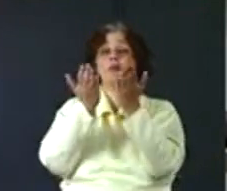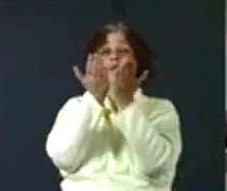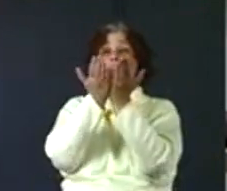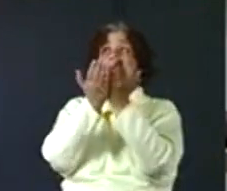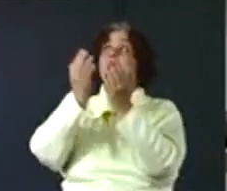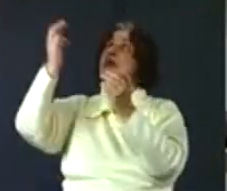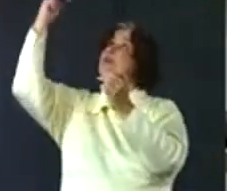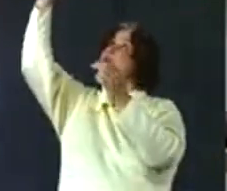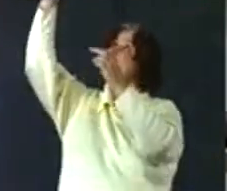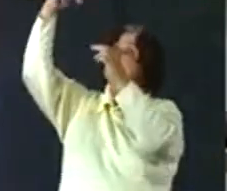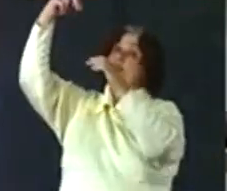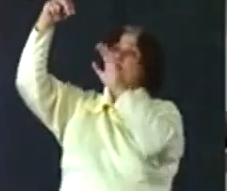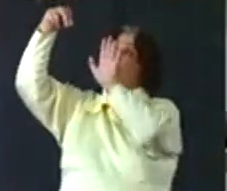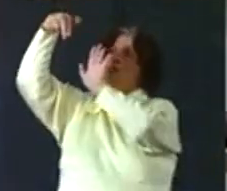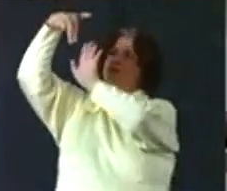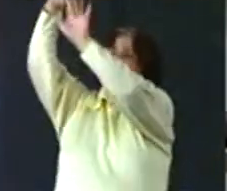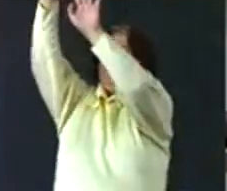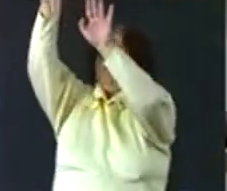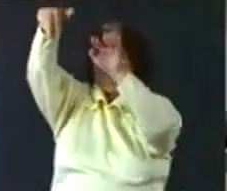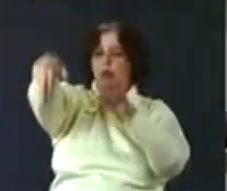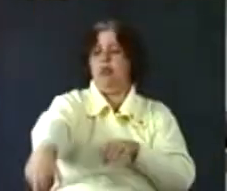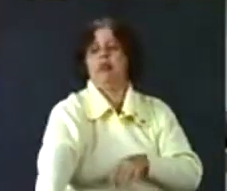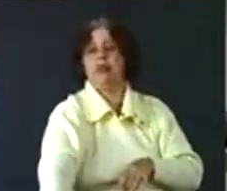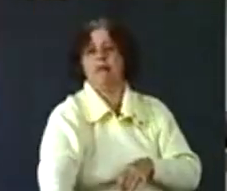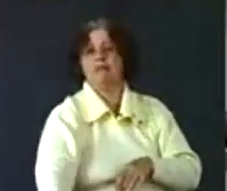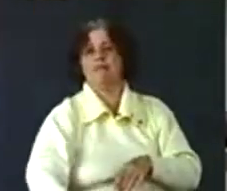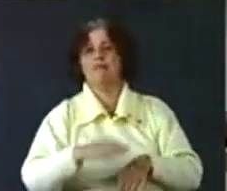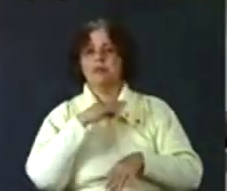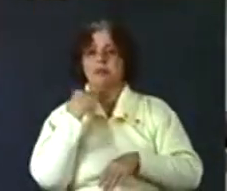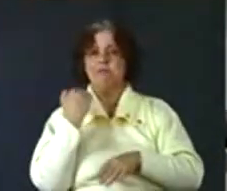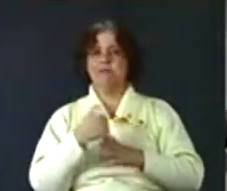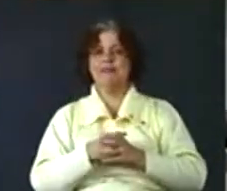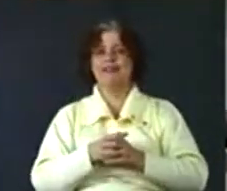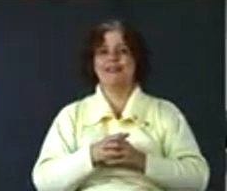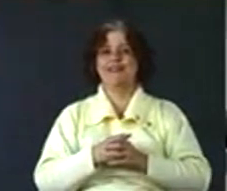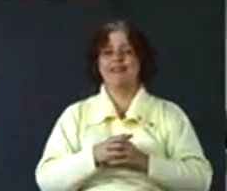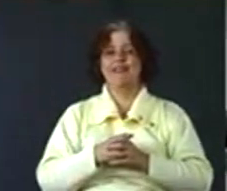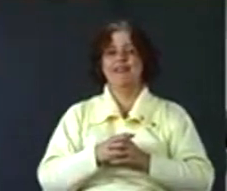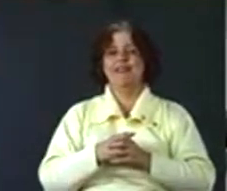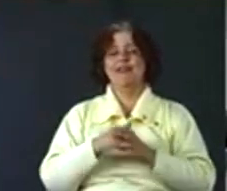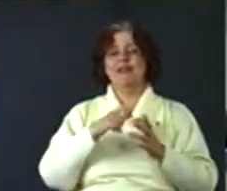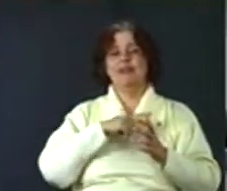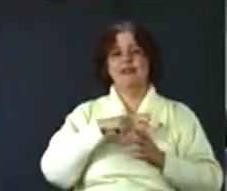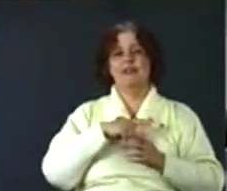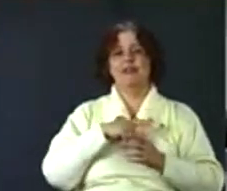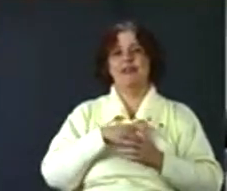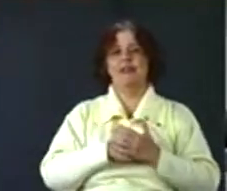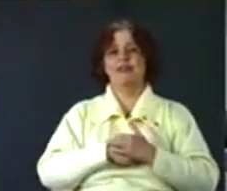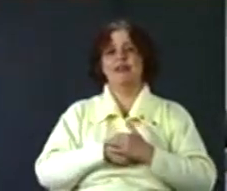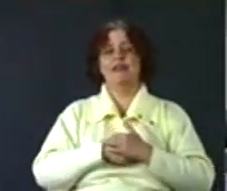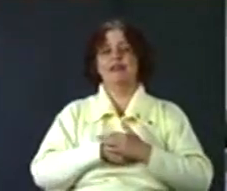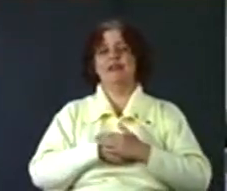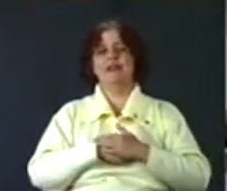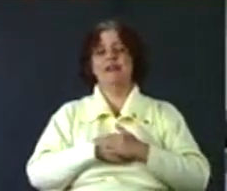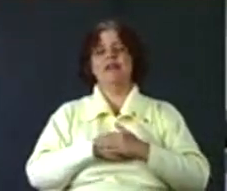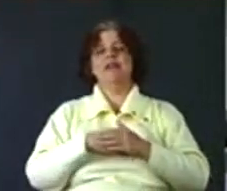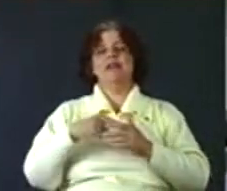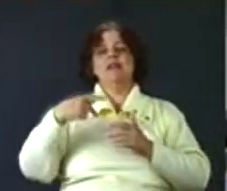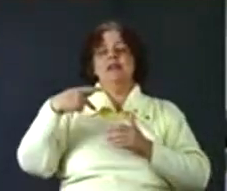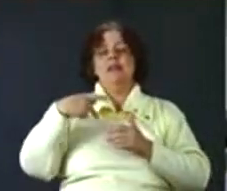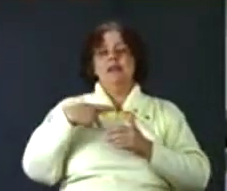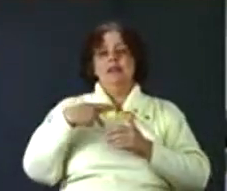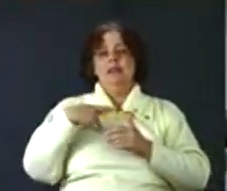a história da igreja nos conta que esse velhinho pastor de 86 anos, ele também foi levado adiante do procônsul